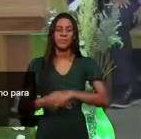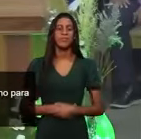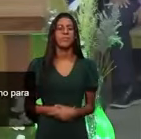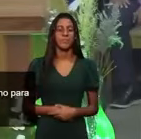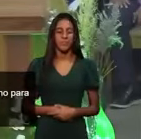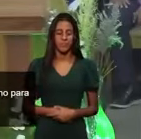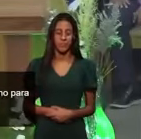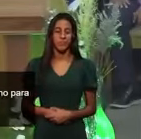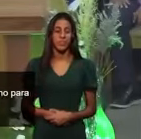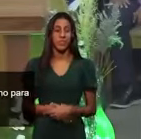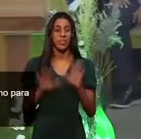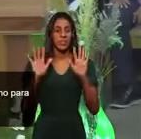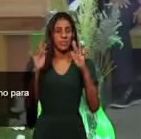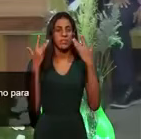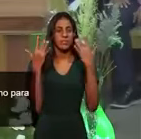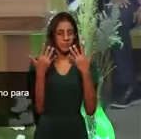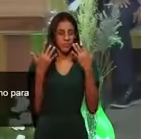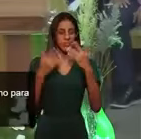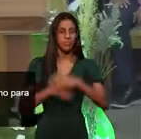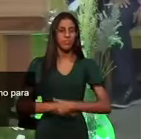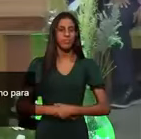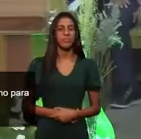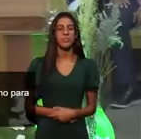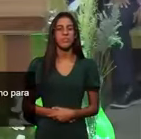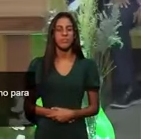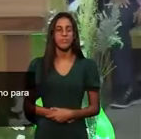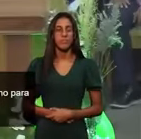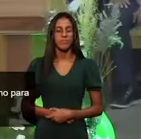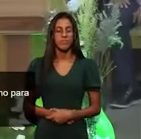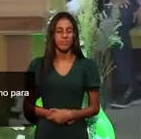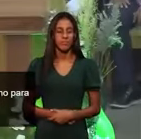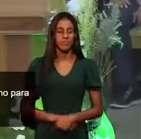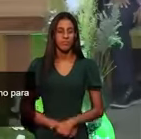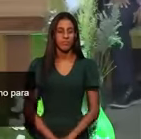aqui, eu vou encerrar. Agora, meu filho, vai, bota aí. Como é teu nome, jovem?